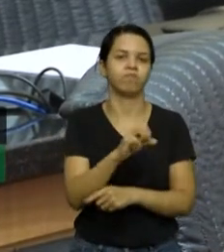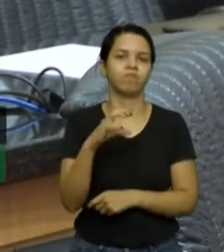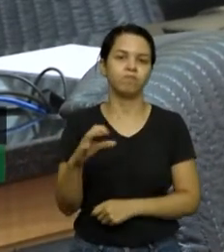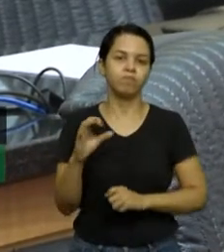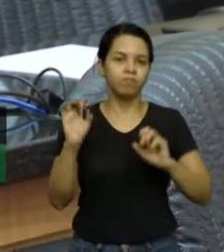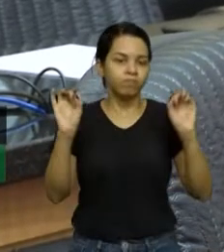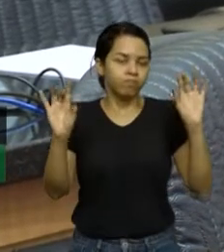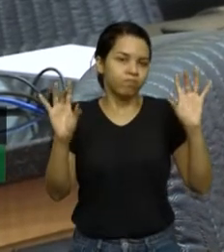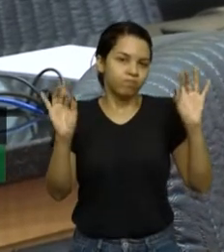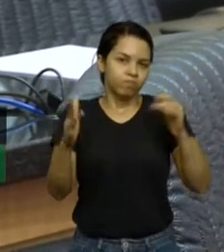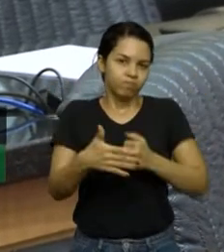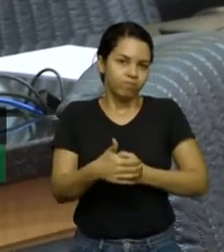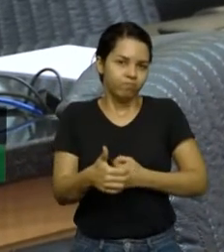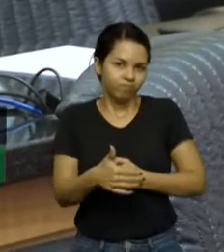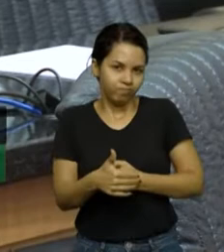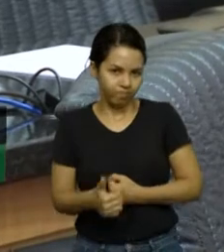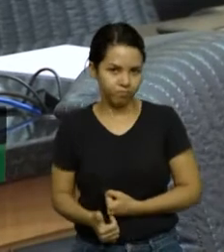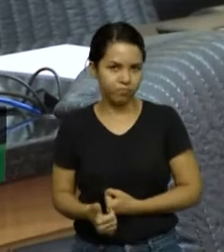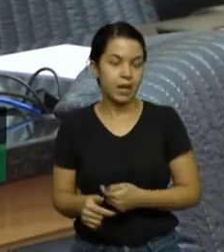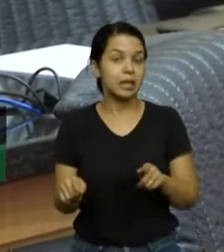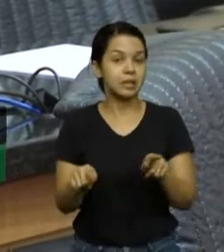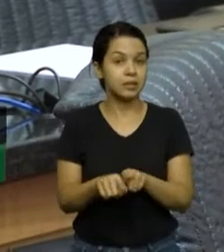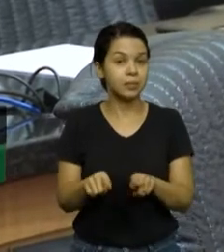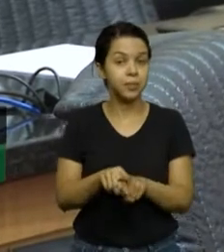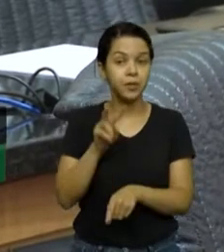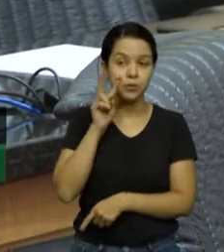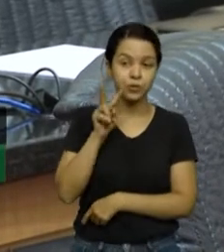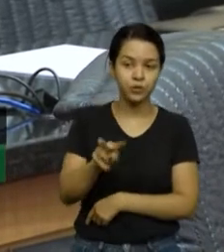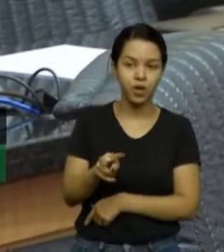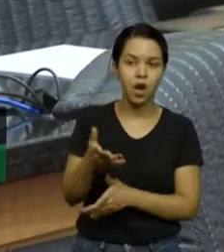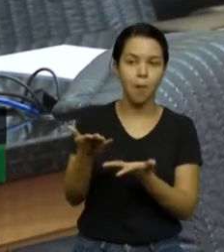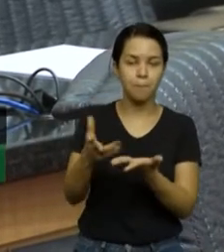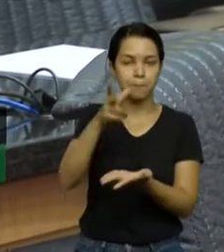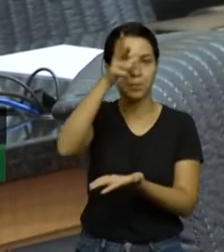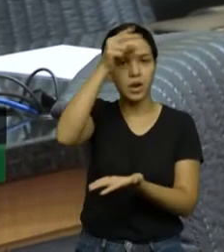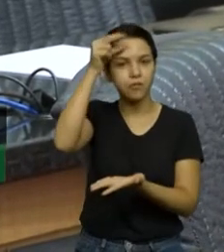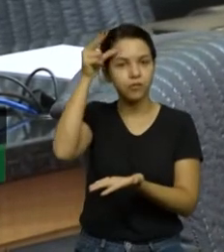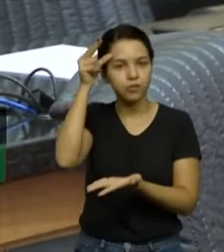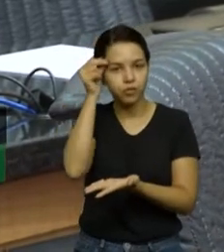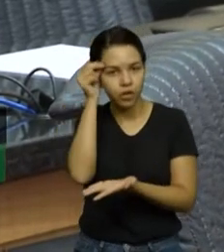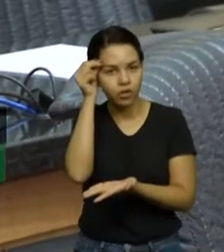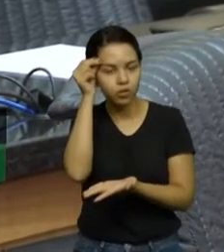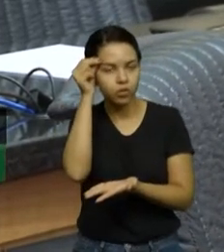muito especial. Vejo também o nosso prefeito, prefeito mais...